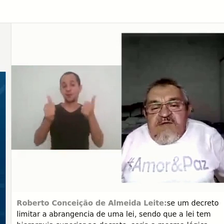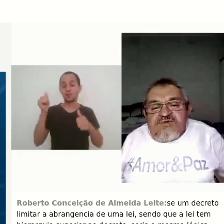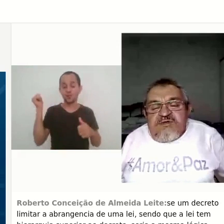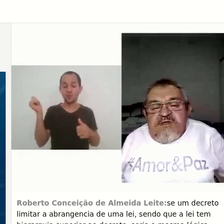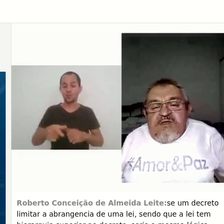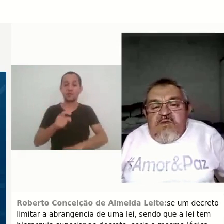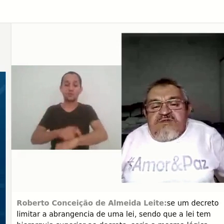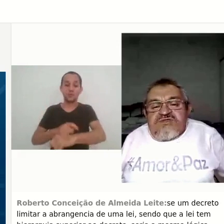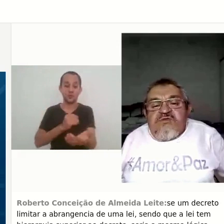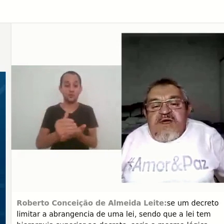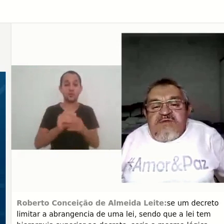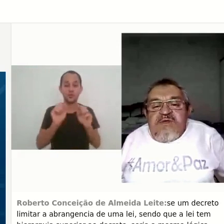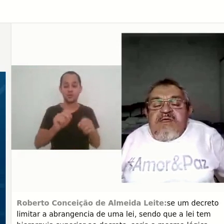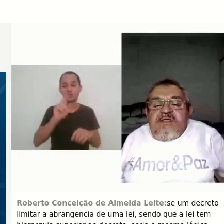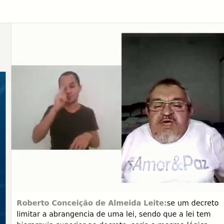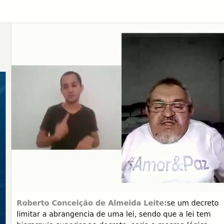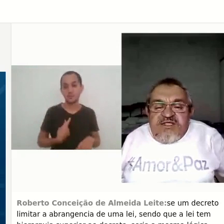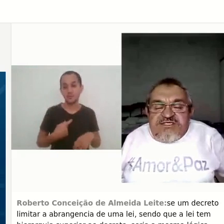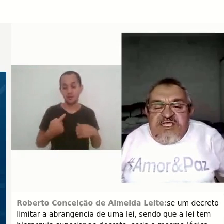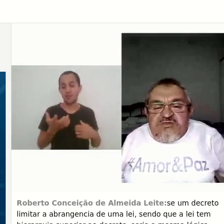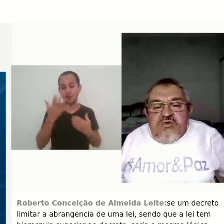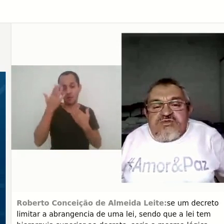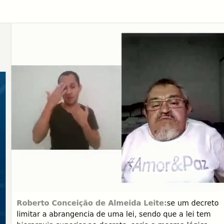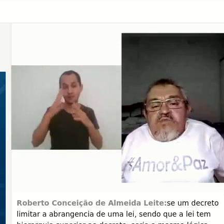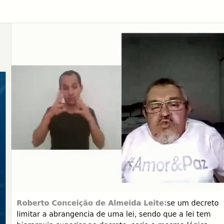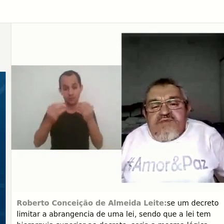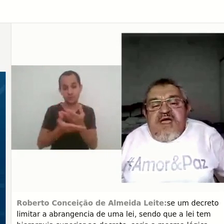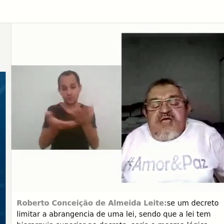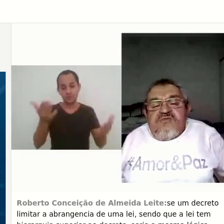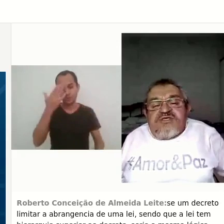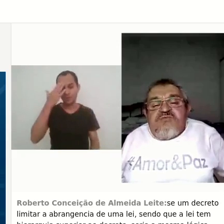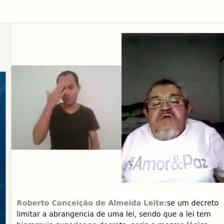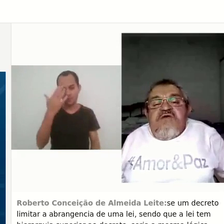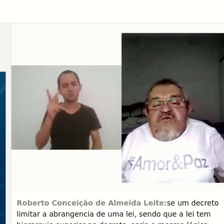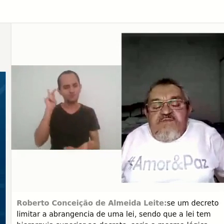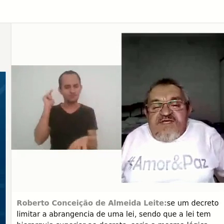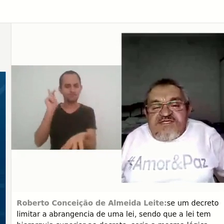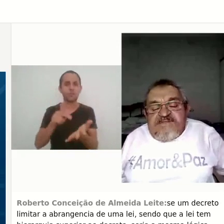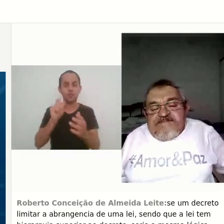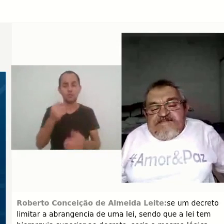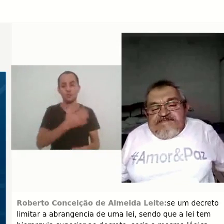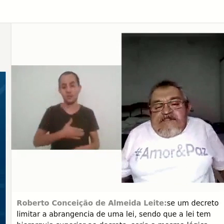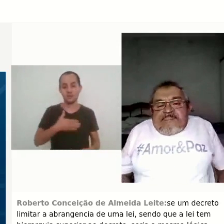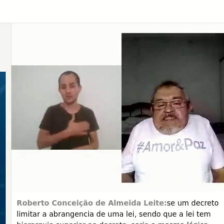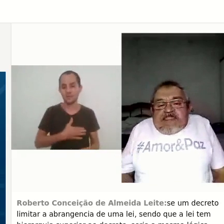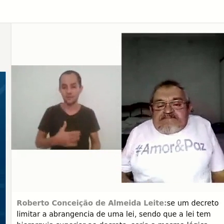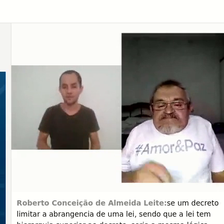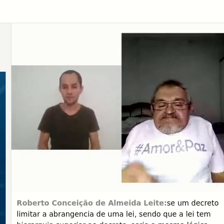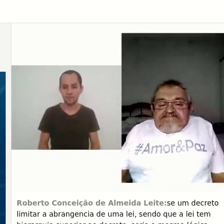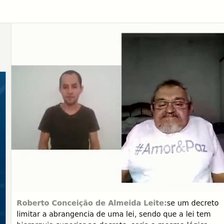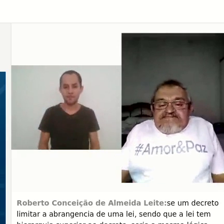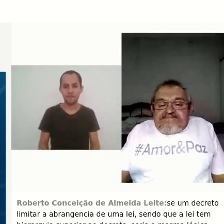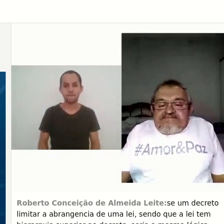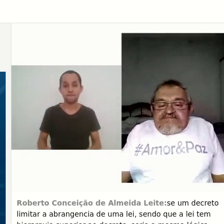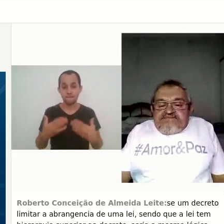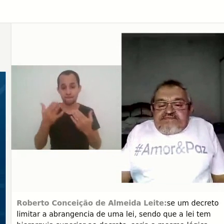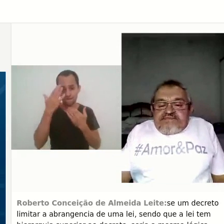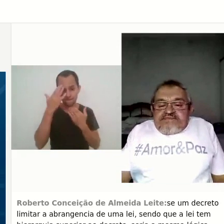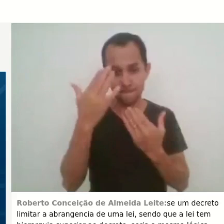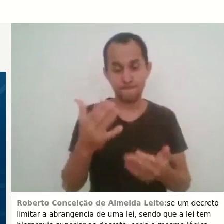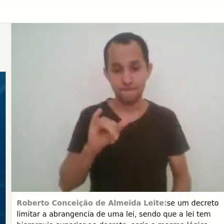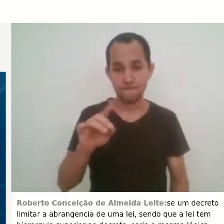enquanto ser humano. Eu quero agradecer a todos, muito obrigado mesmo, foi um prazer. Muito obrigado, Idari, pela